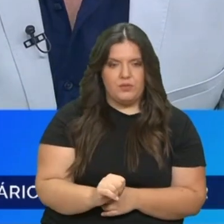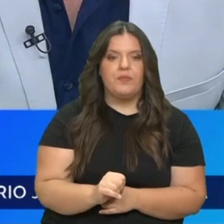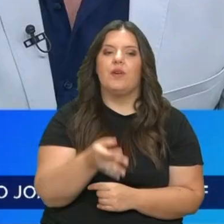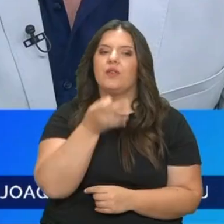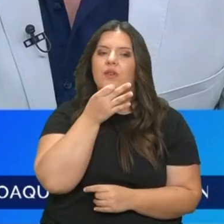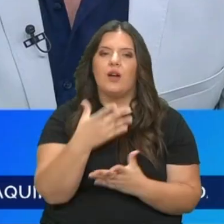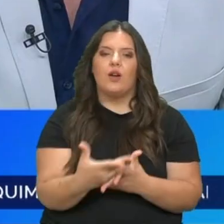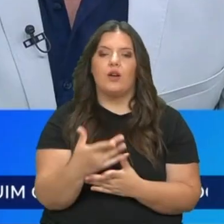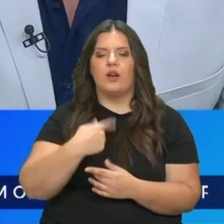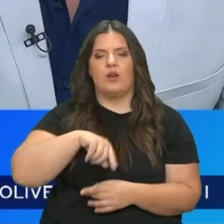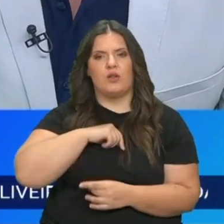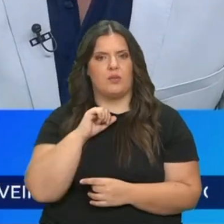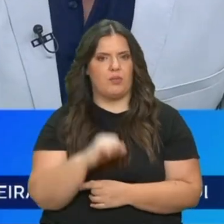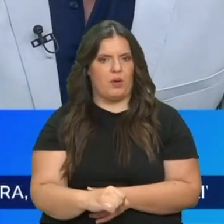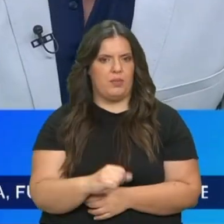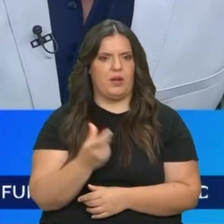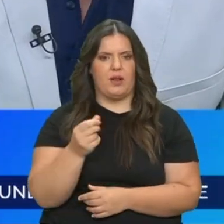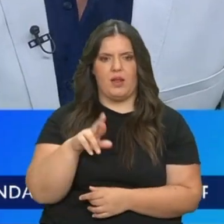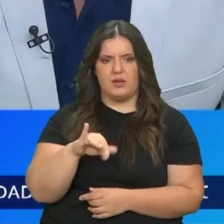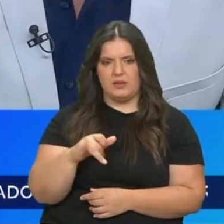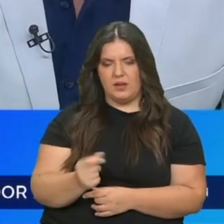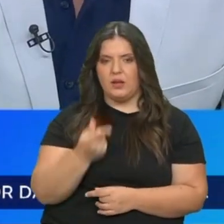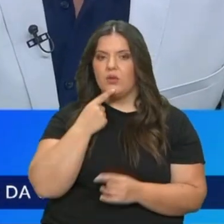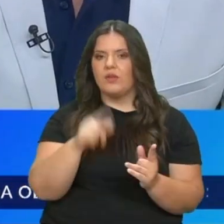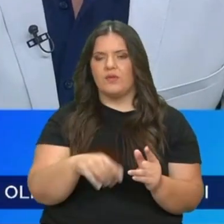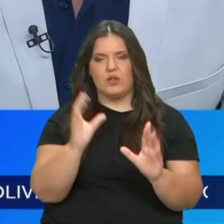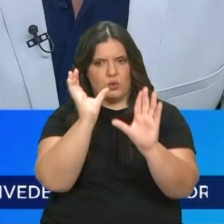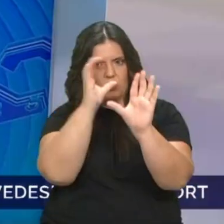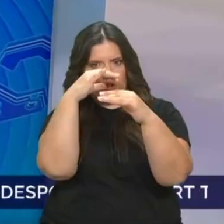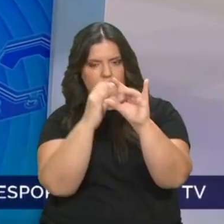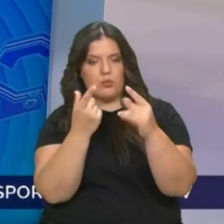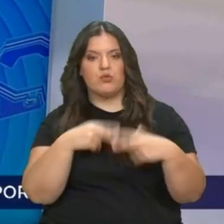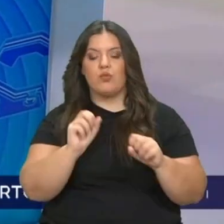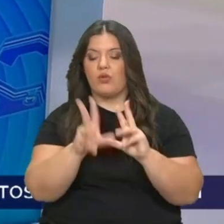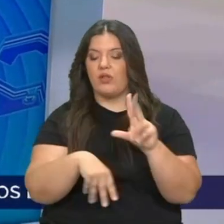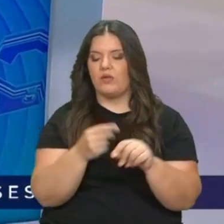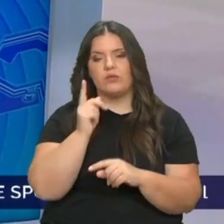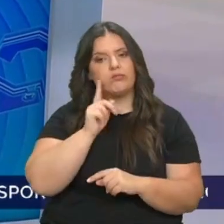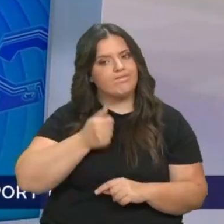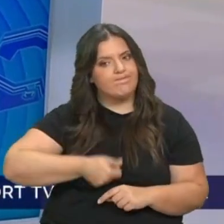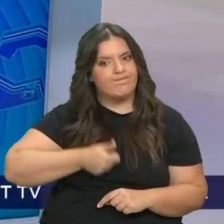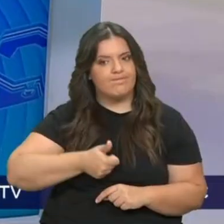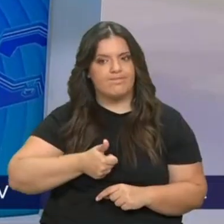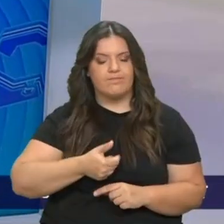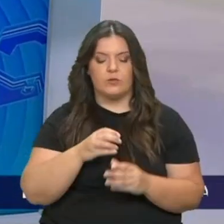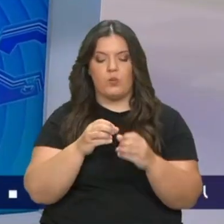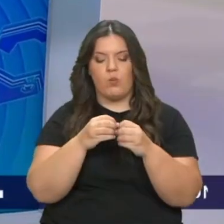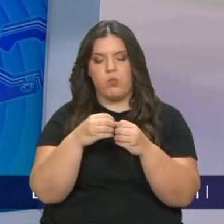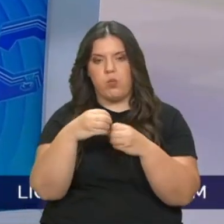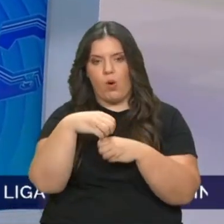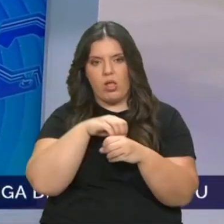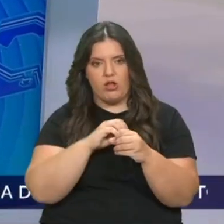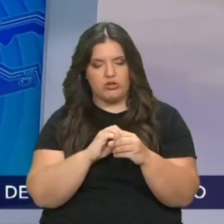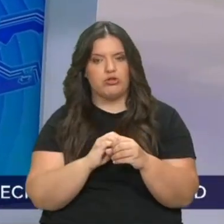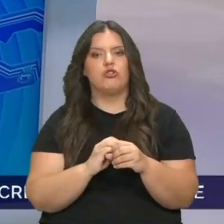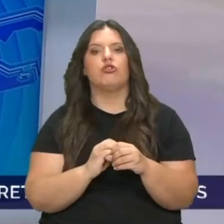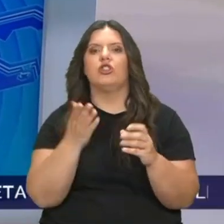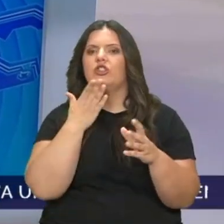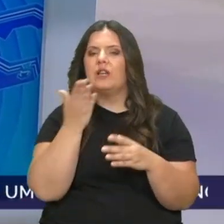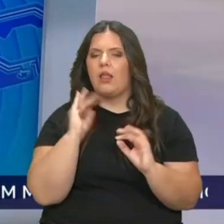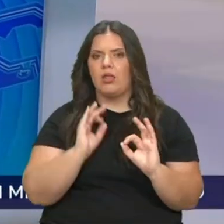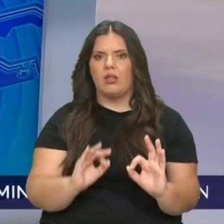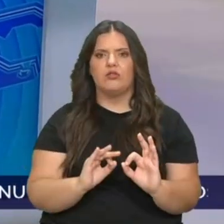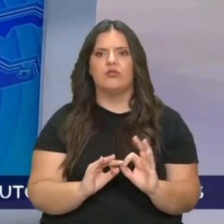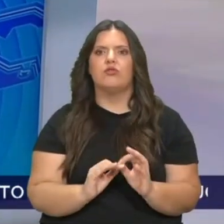agora da nossa própria galáxia e aqui, mais uma vez, os telescópios modernos que nós temos foram fundamentais. Vamos falar de bolhas, bolhas gigantescas,